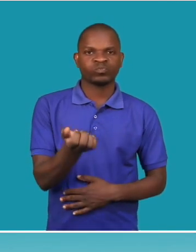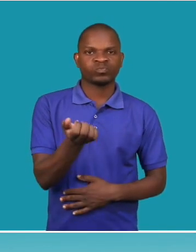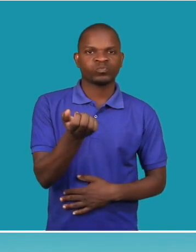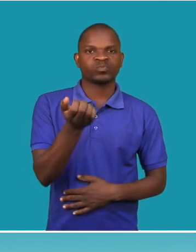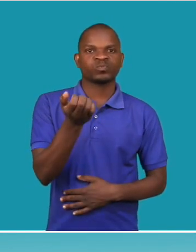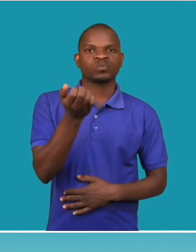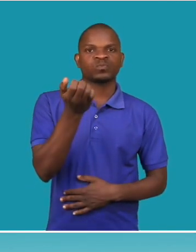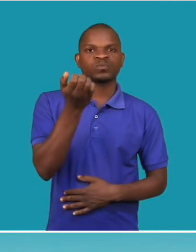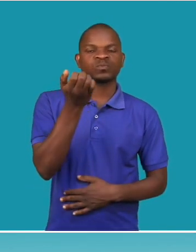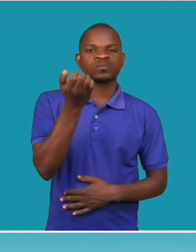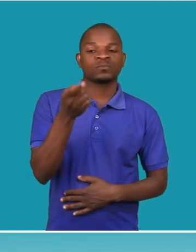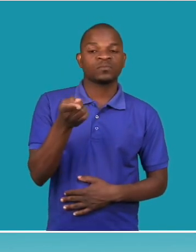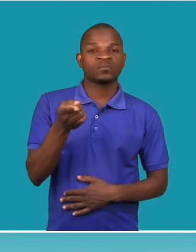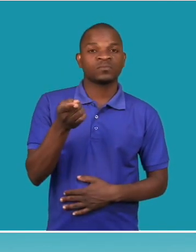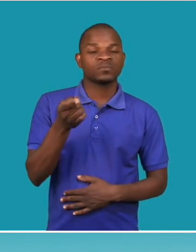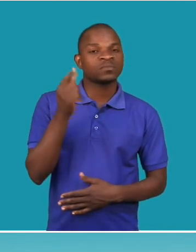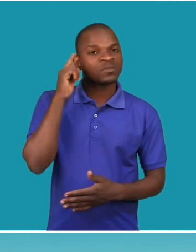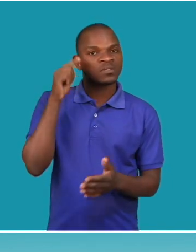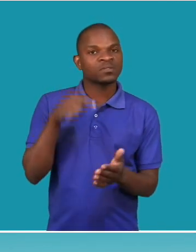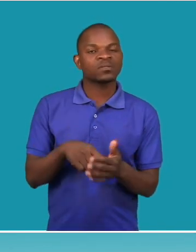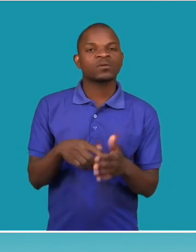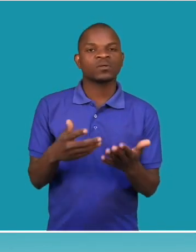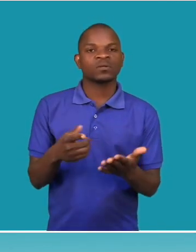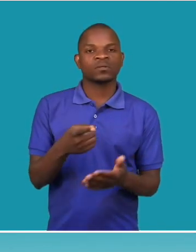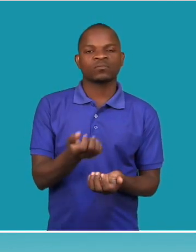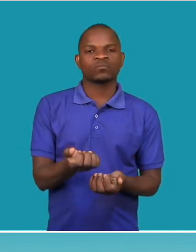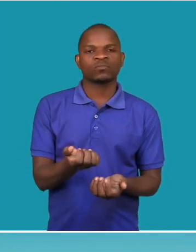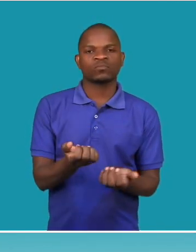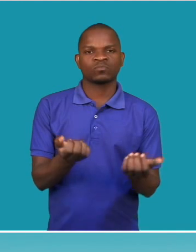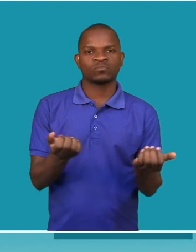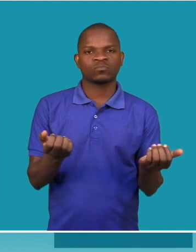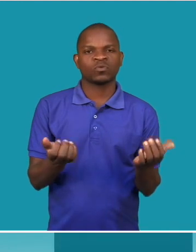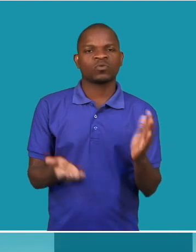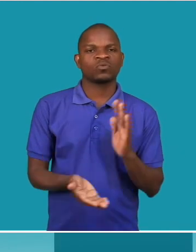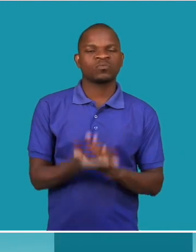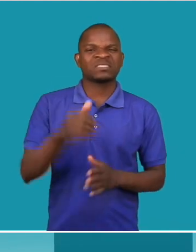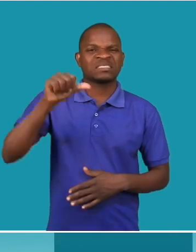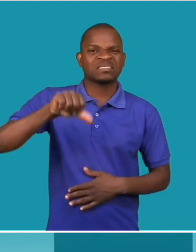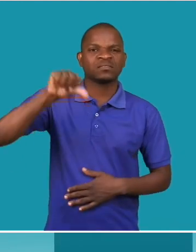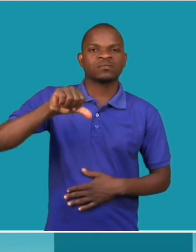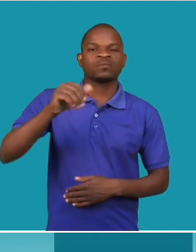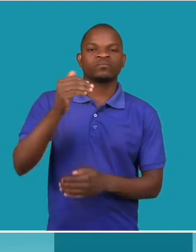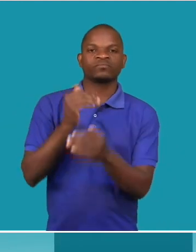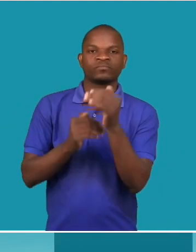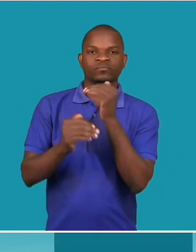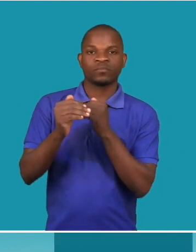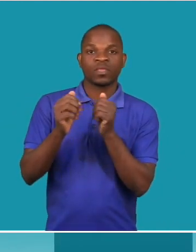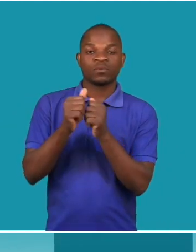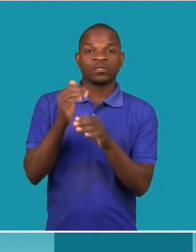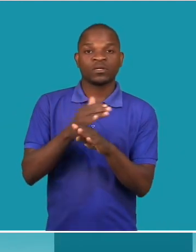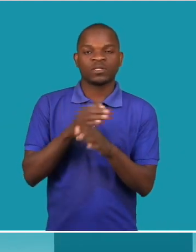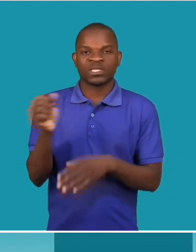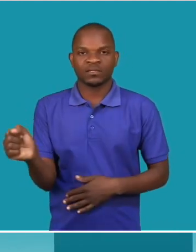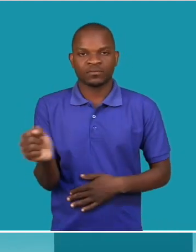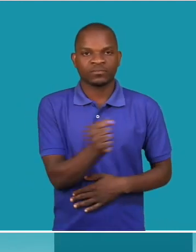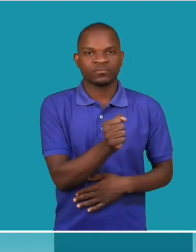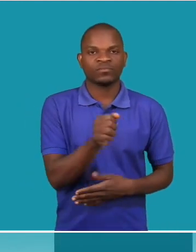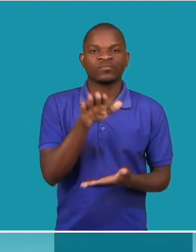mais ela vai crescendo, ela vai, vai, quer dizer, este atraso vai agravar. Então,